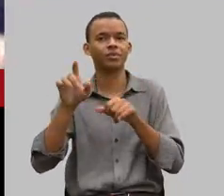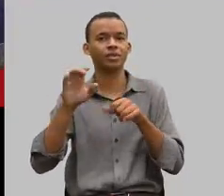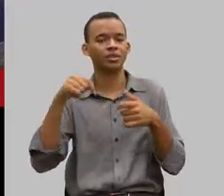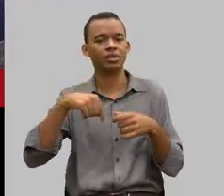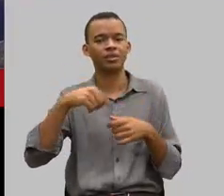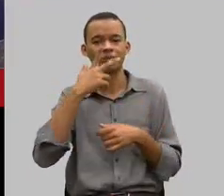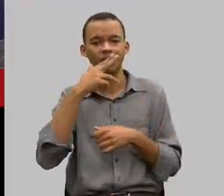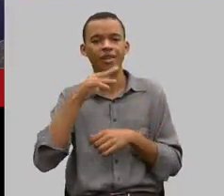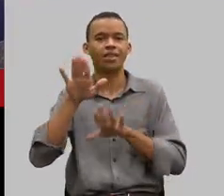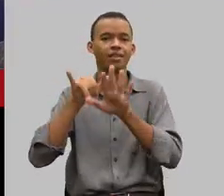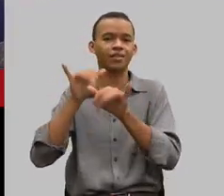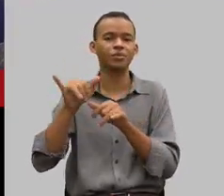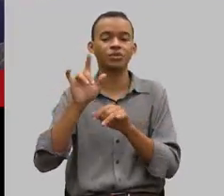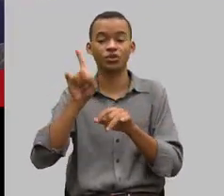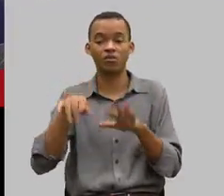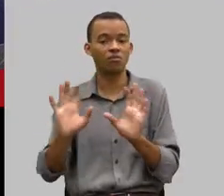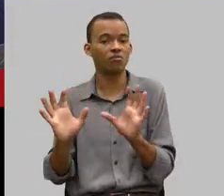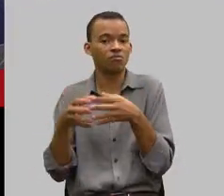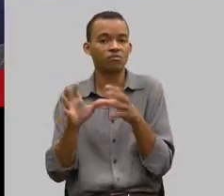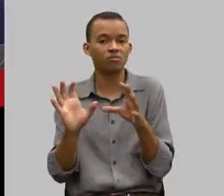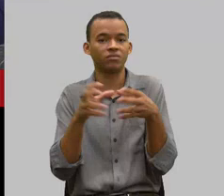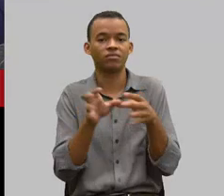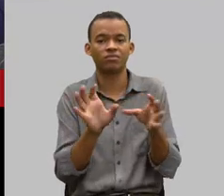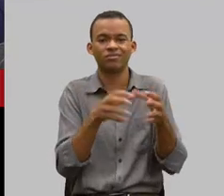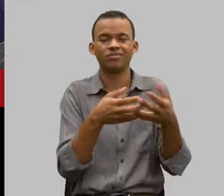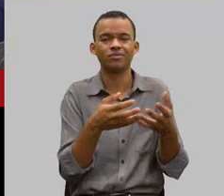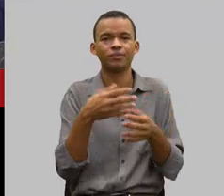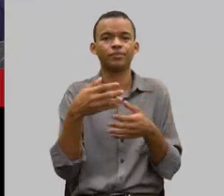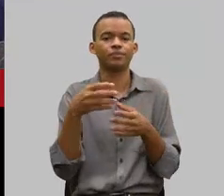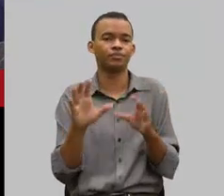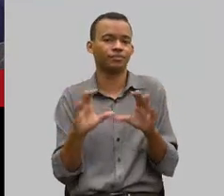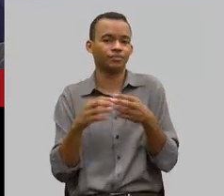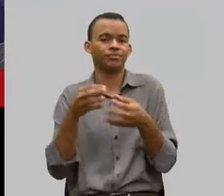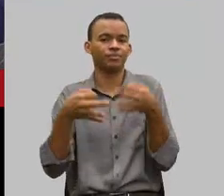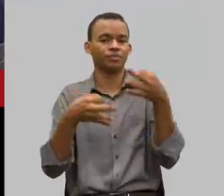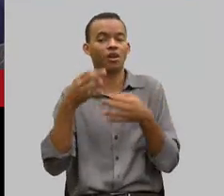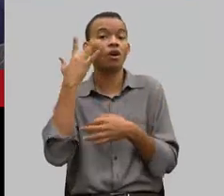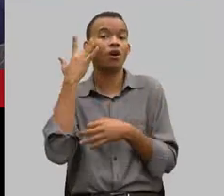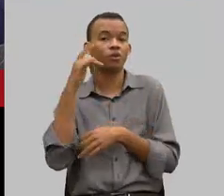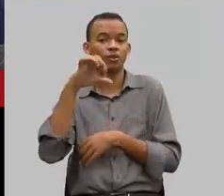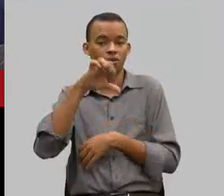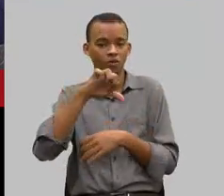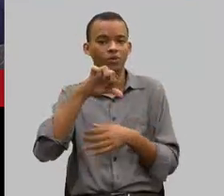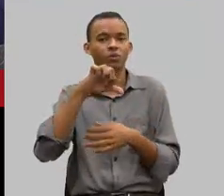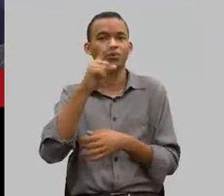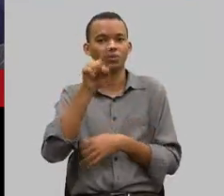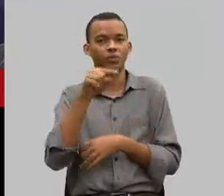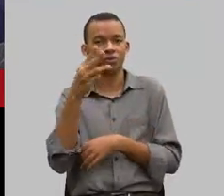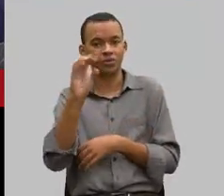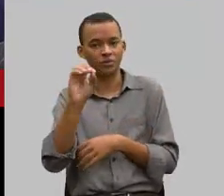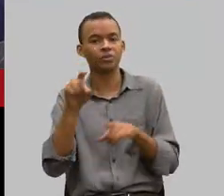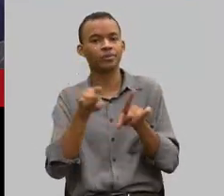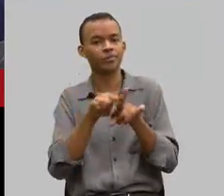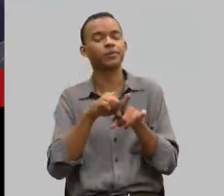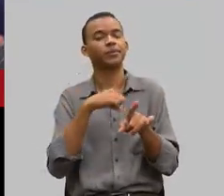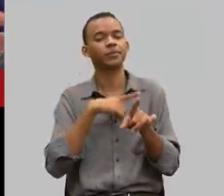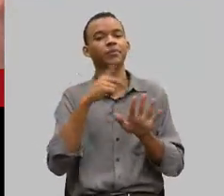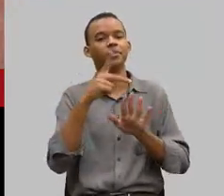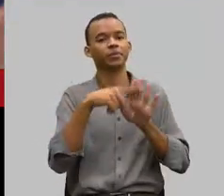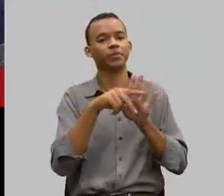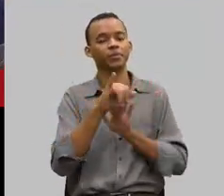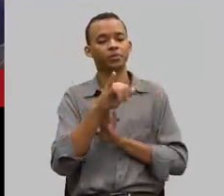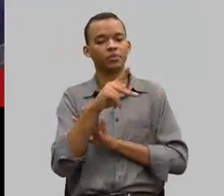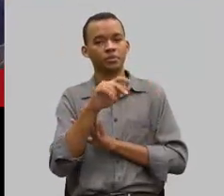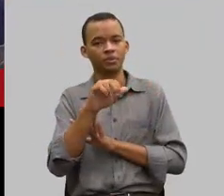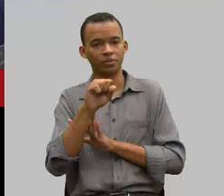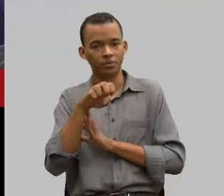tá convocada outra comissão de constituição e justiça para a manhã às 9:30 com projeto do ipseng na pauta ou seja vocês forçam